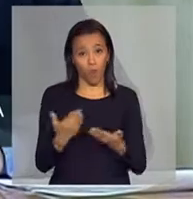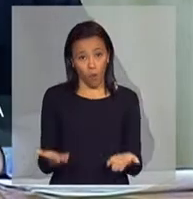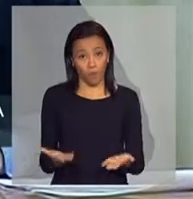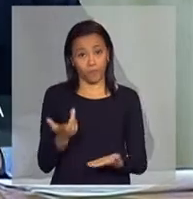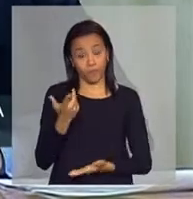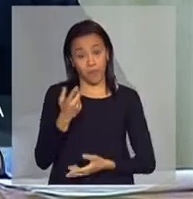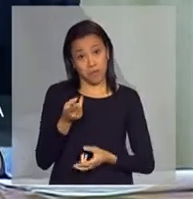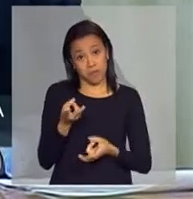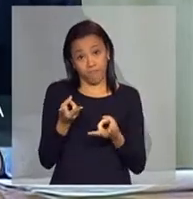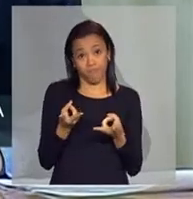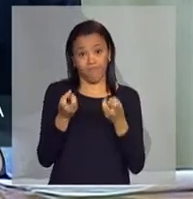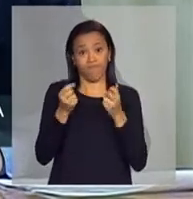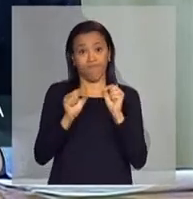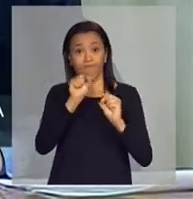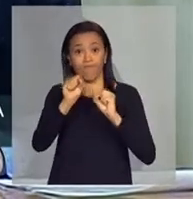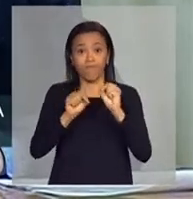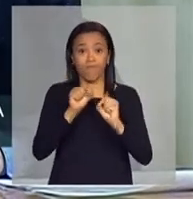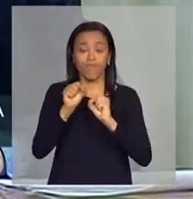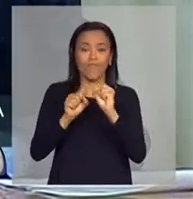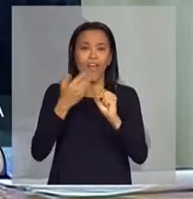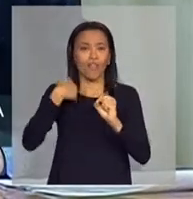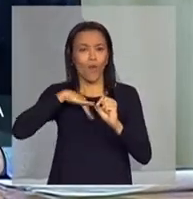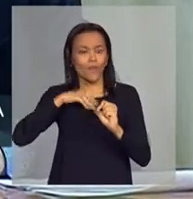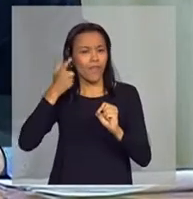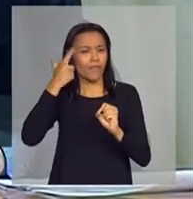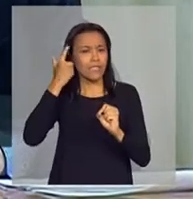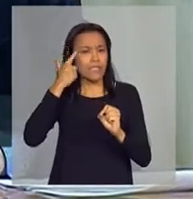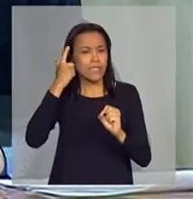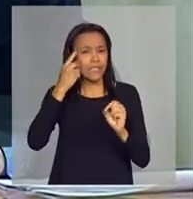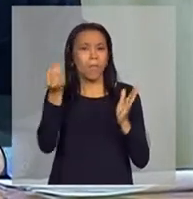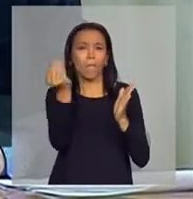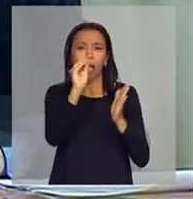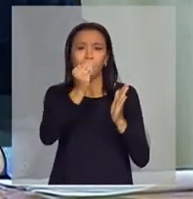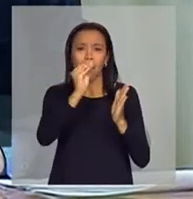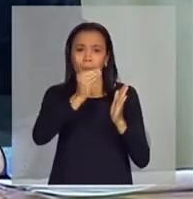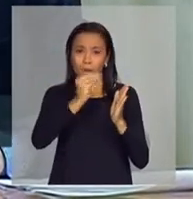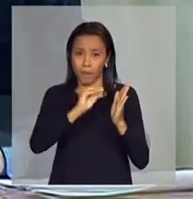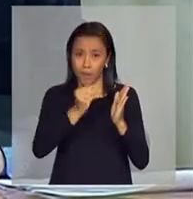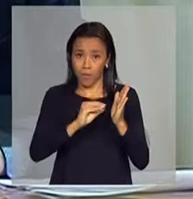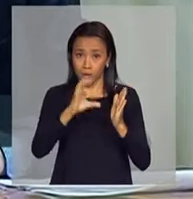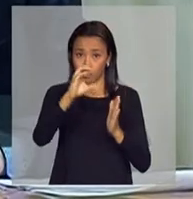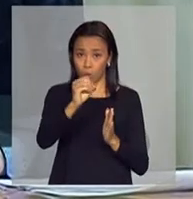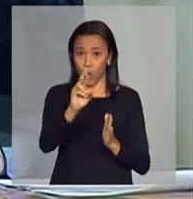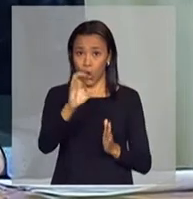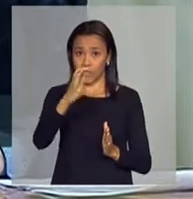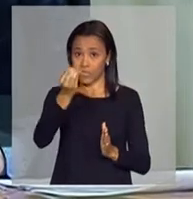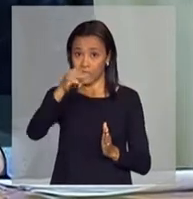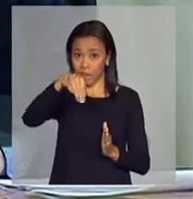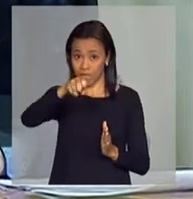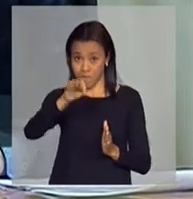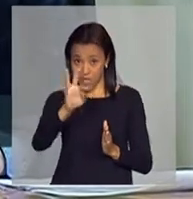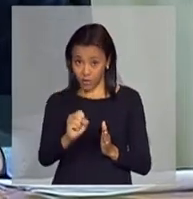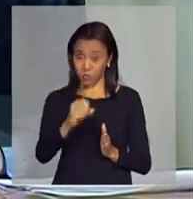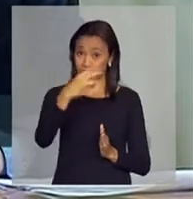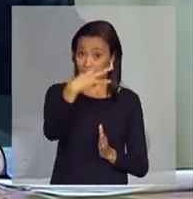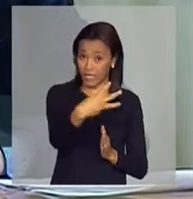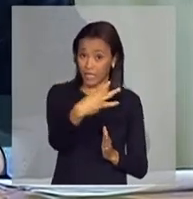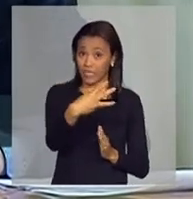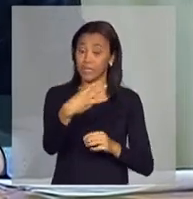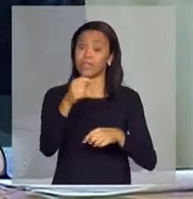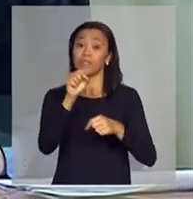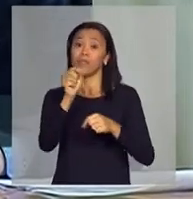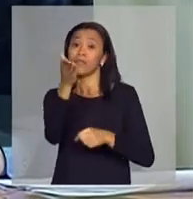previsão Nossa estávamos com uma previsão no orçamento para fins de dados orçamentários e três e meio por cento